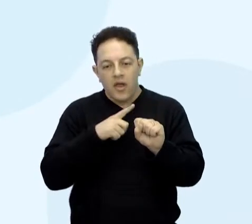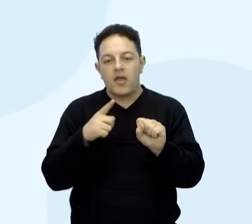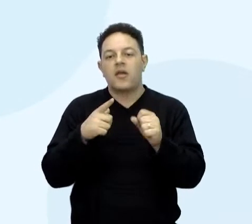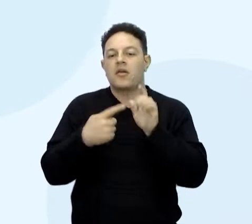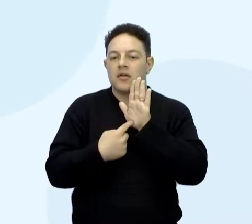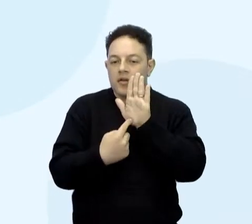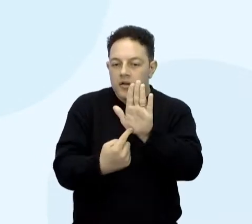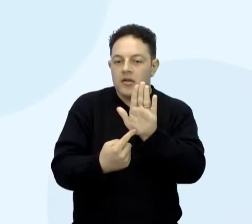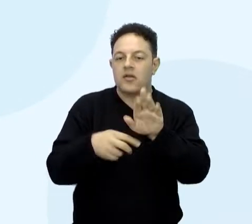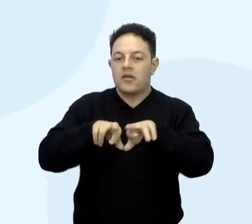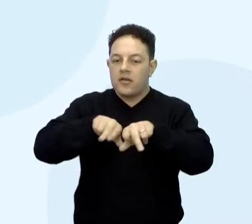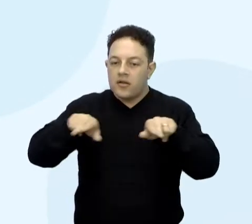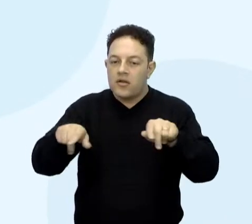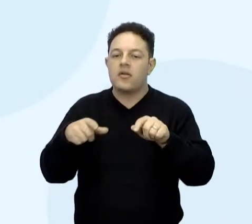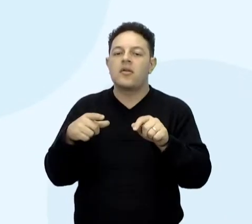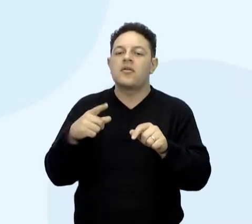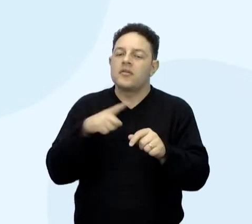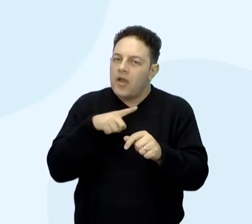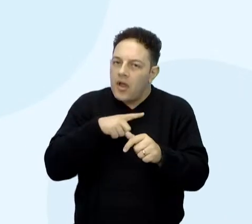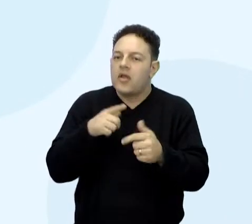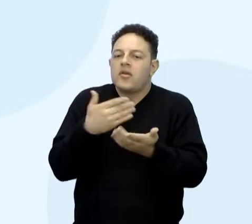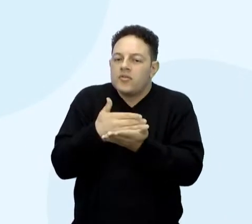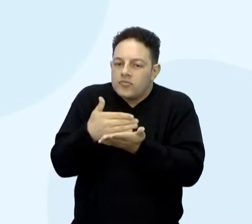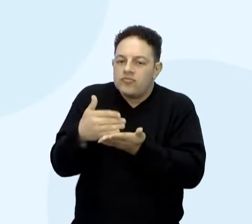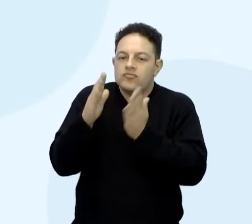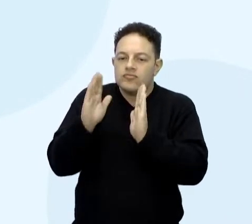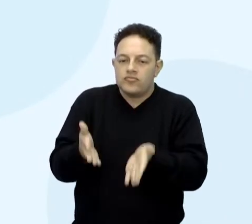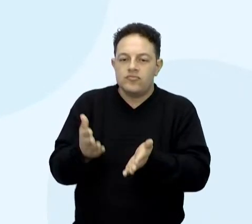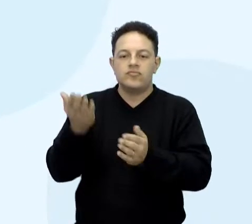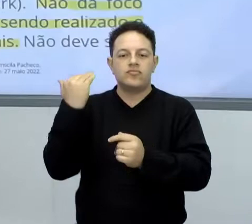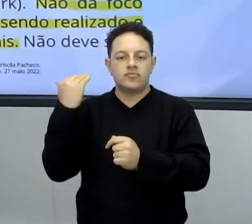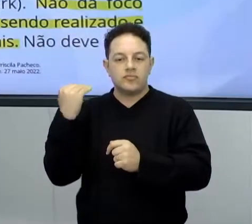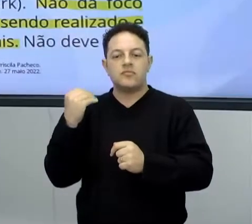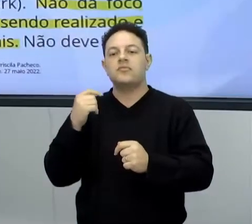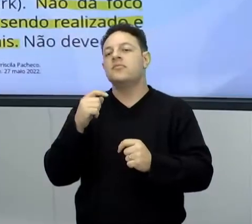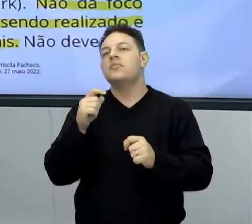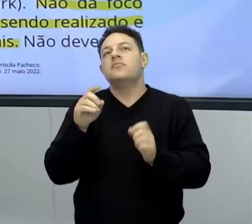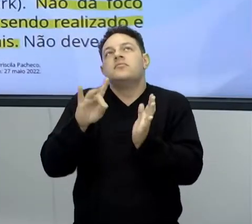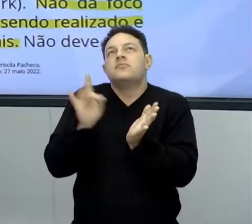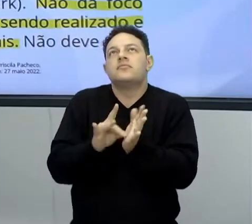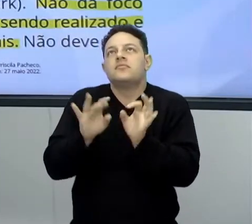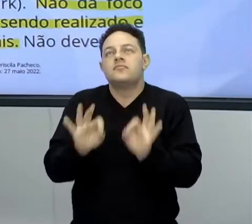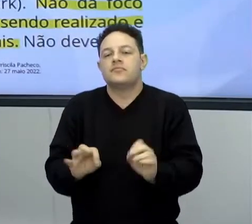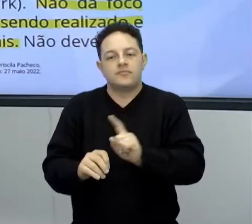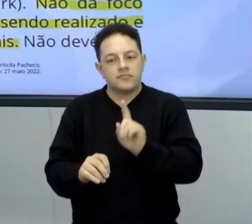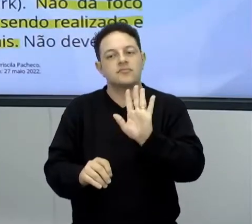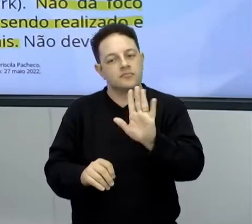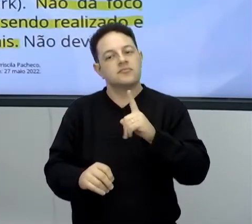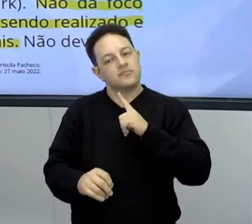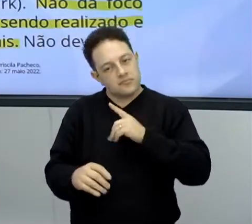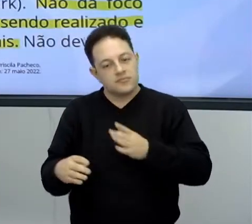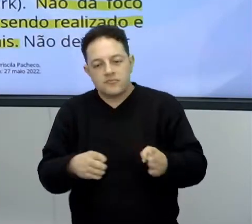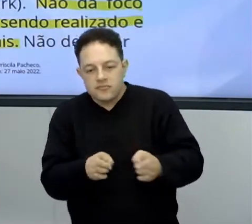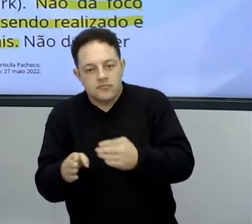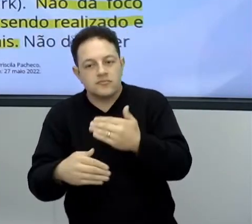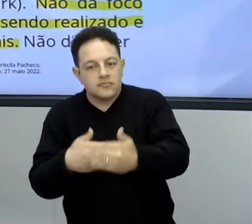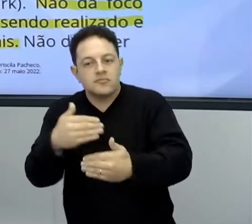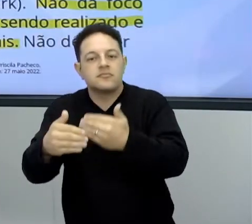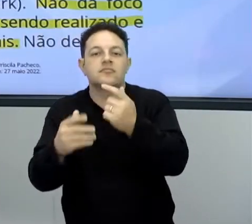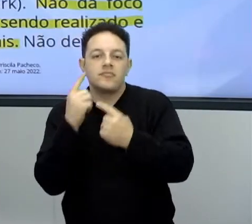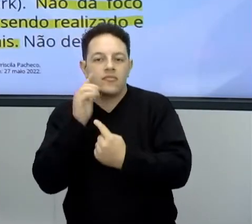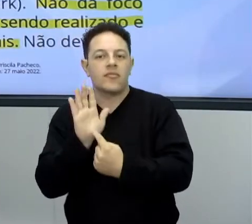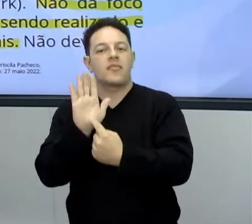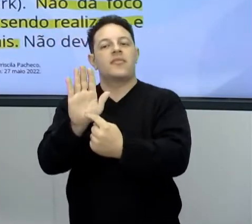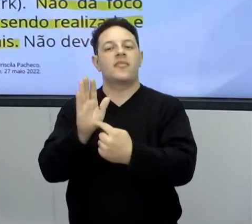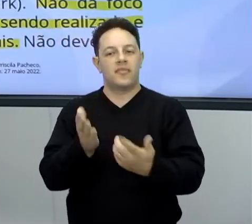ações que estão sendo, que se iniciaram, né? Embora não concretizadas, mas é um caminho, é a questão de mostrar caminho.